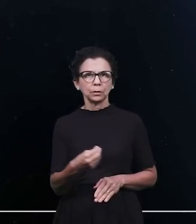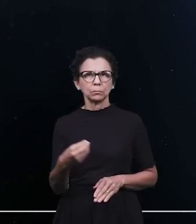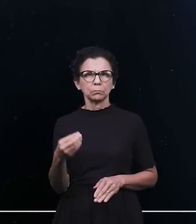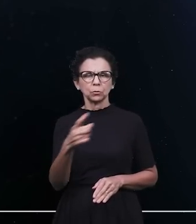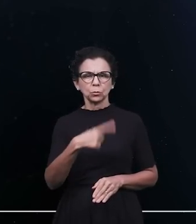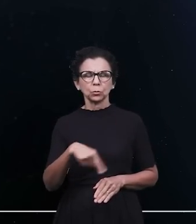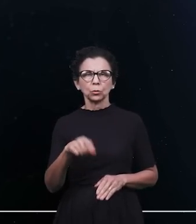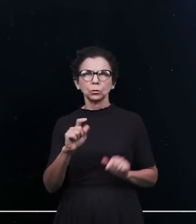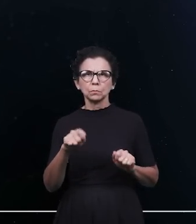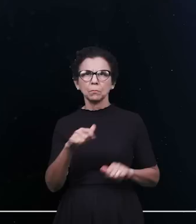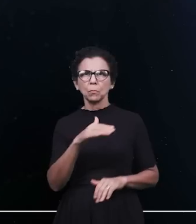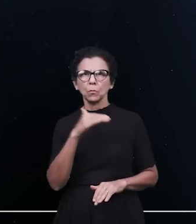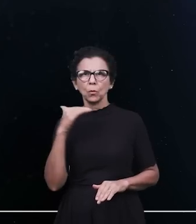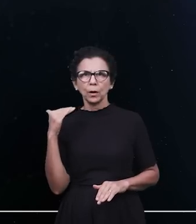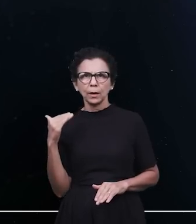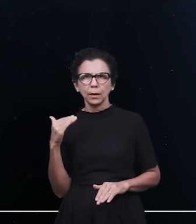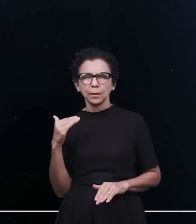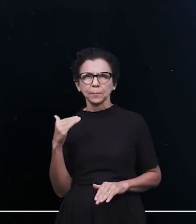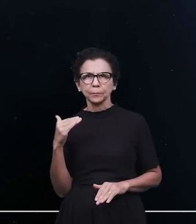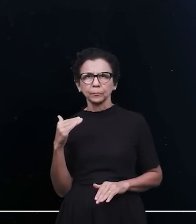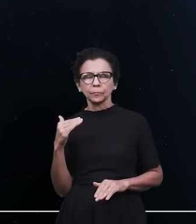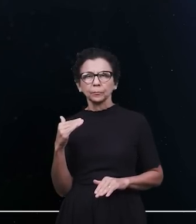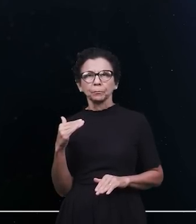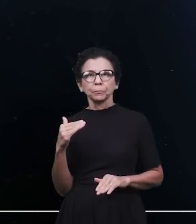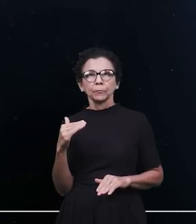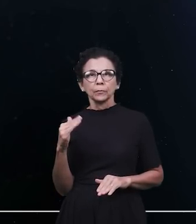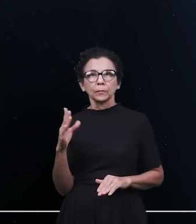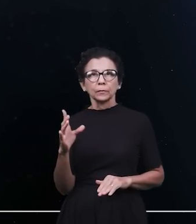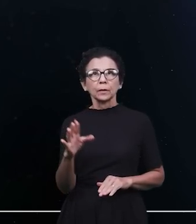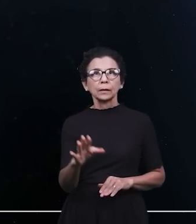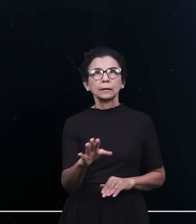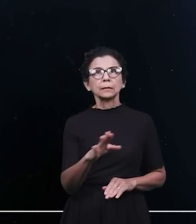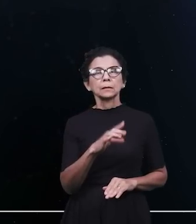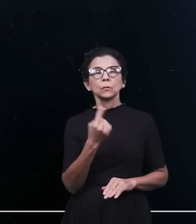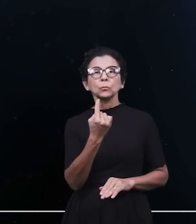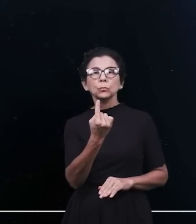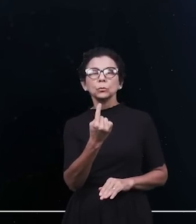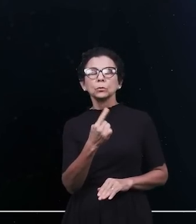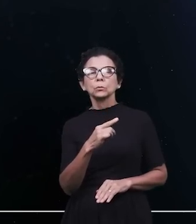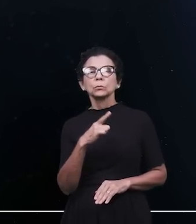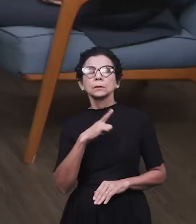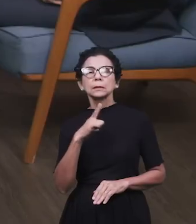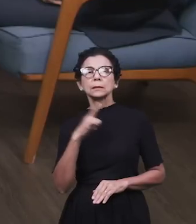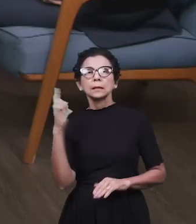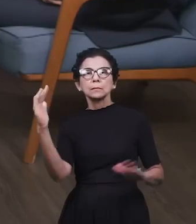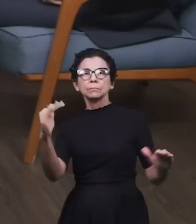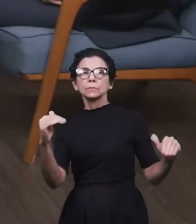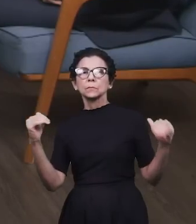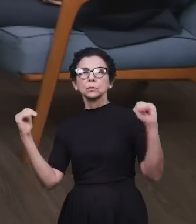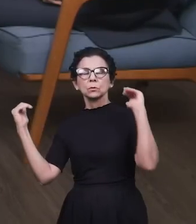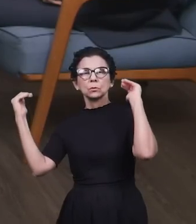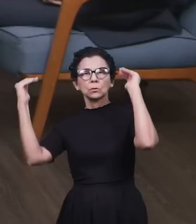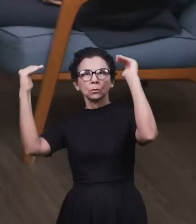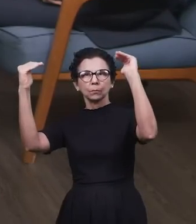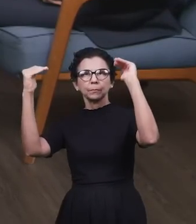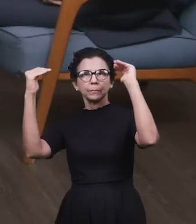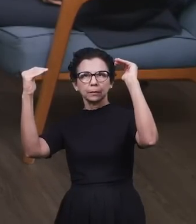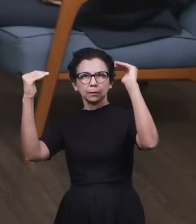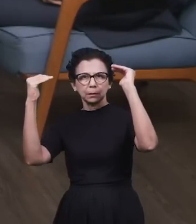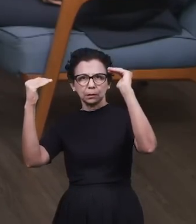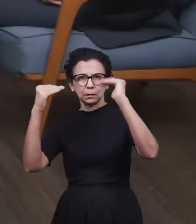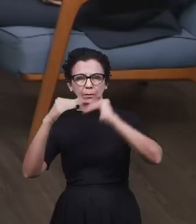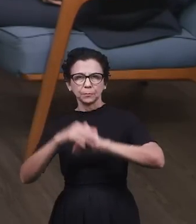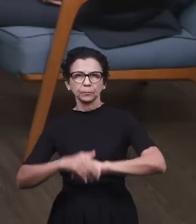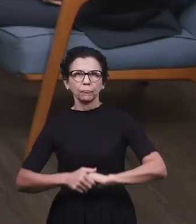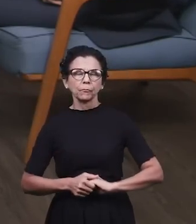tudo tenha a preeminência. Adriano, você pode comentar esse aspecto que o texto nos